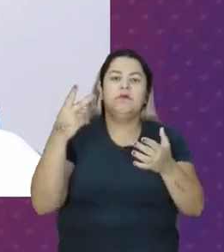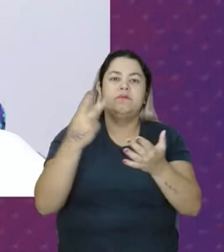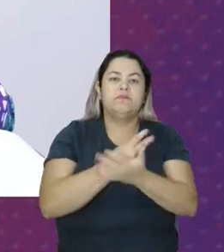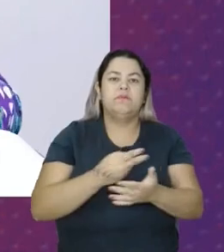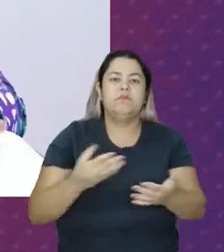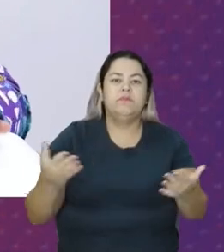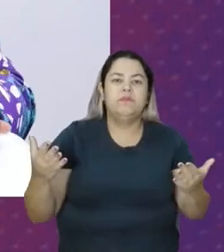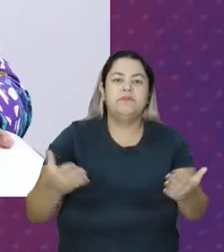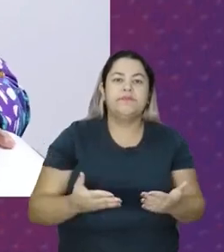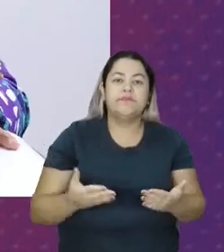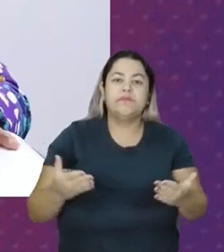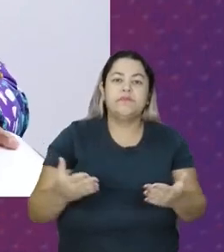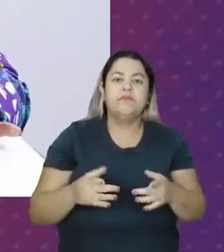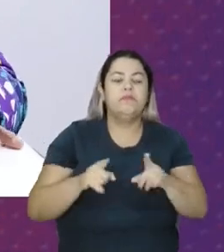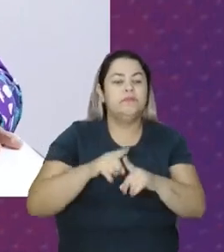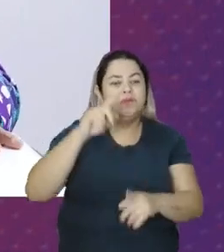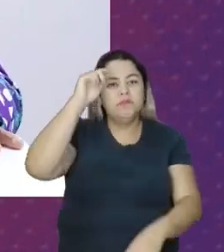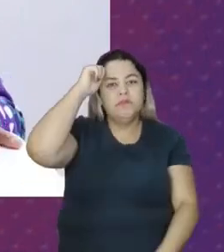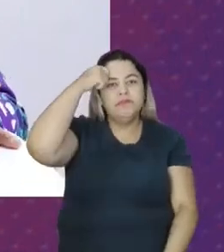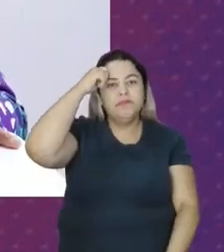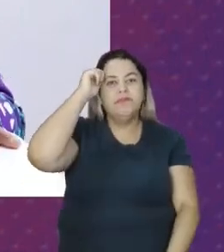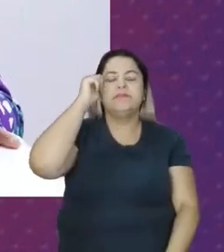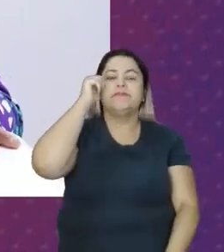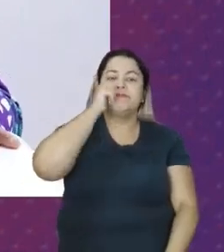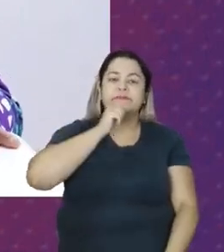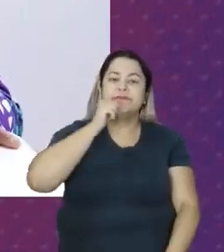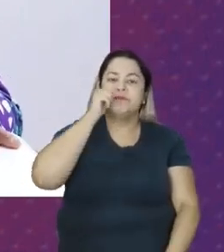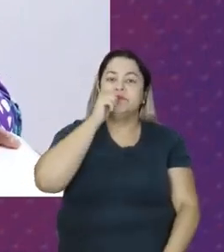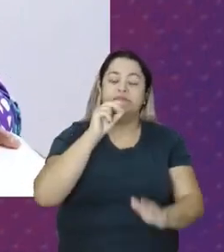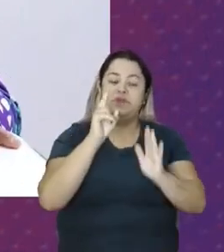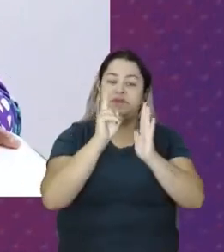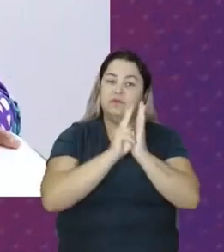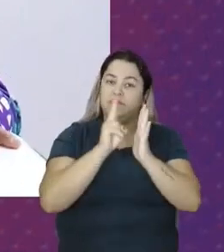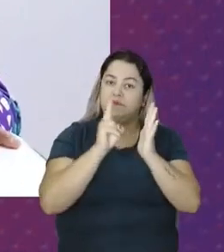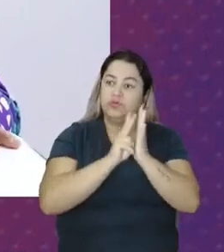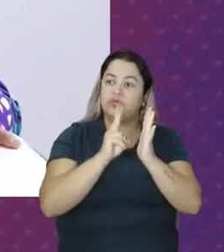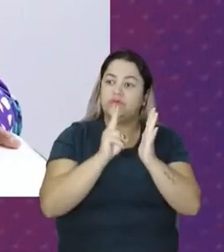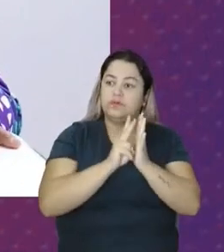são contra os negros, as mulheres e os índios.